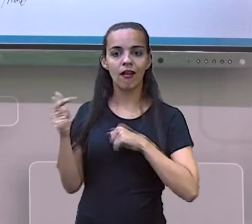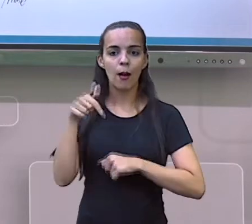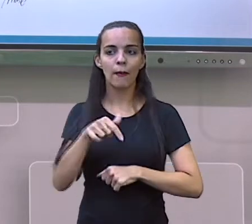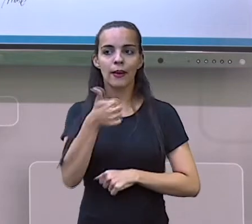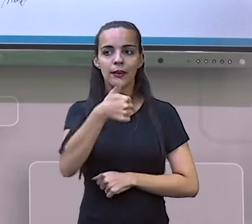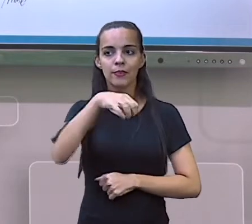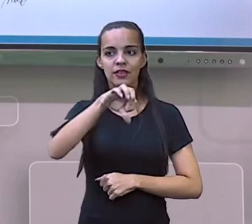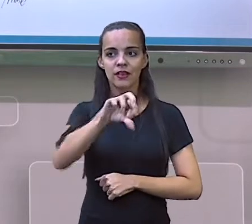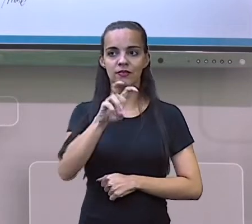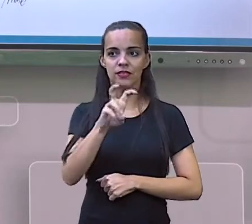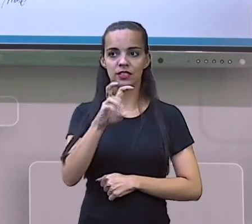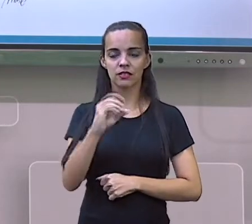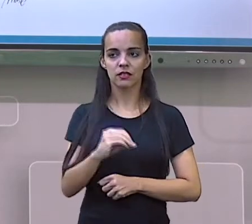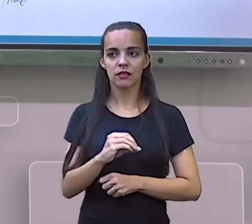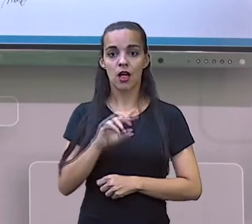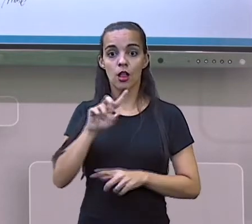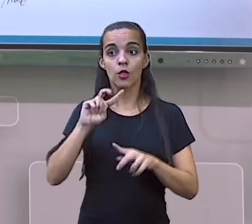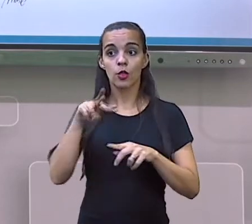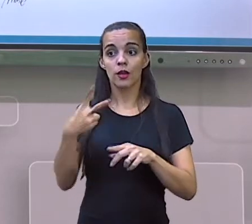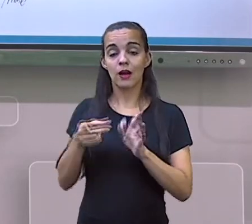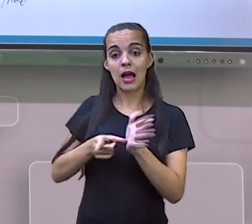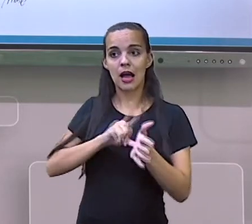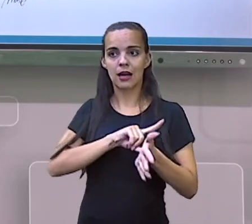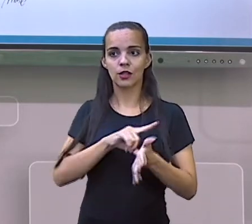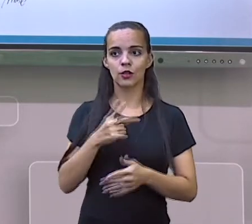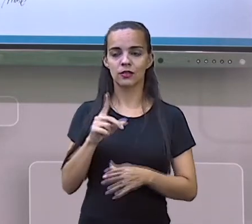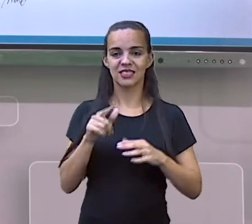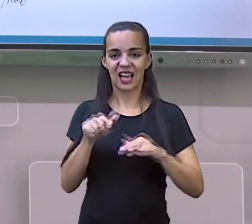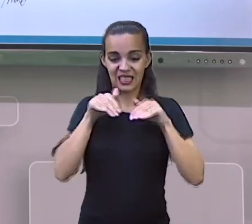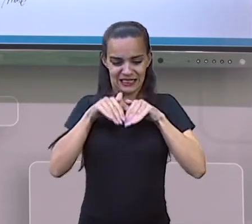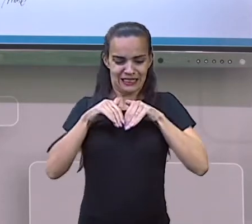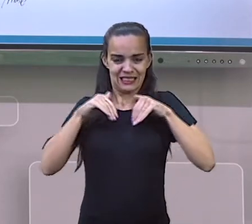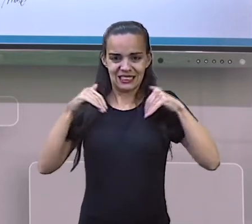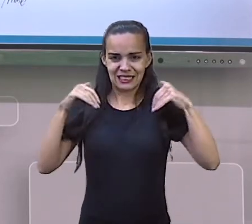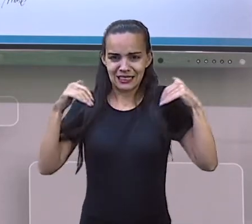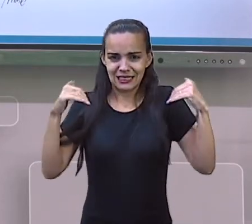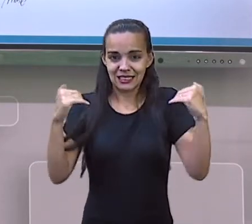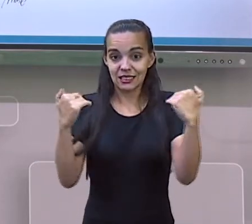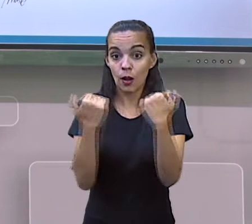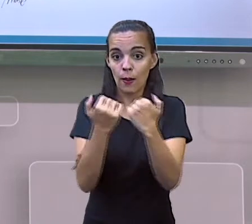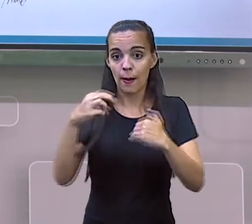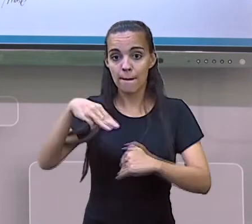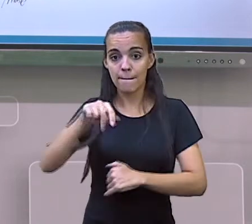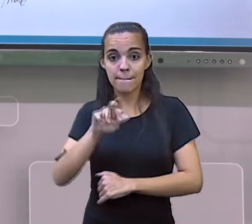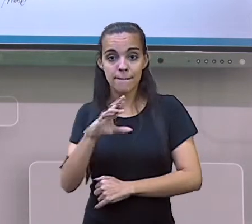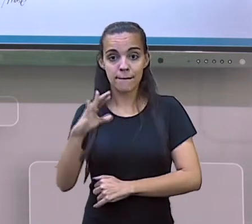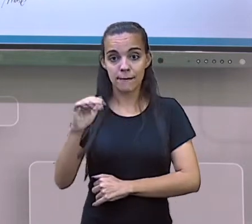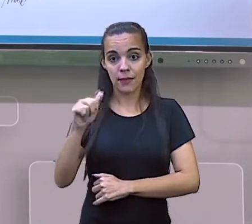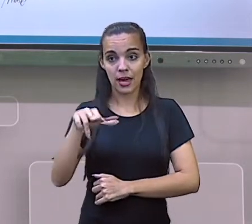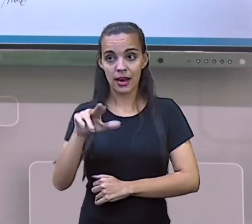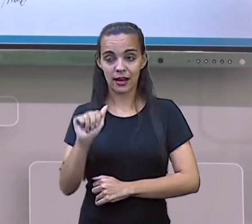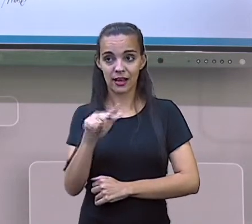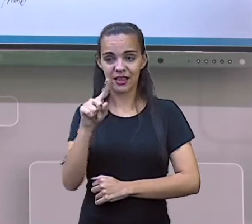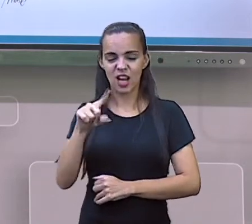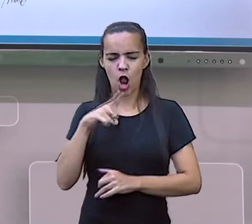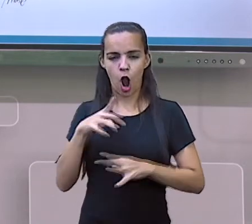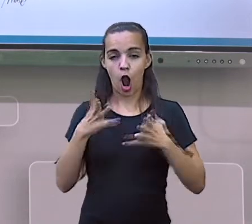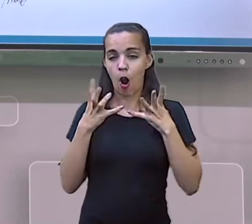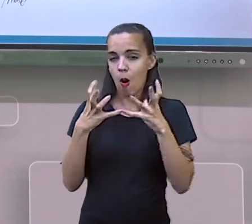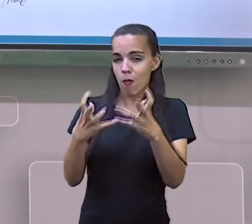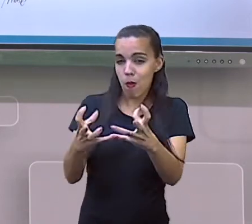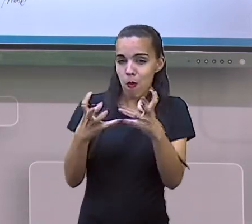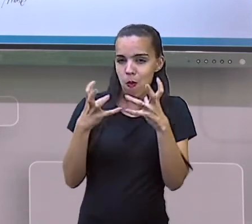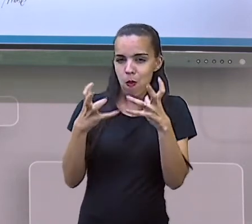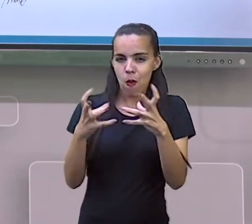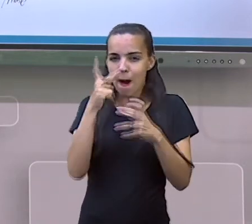1950, 8 anos antes, o Maracanã lotado, a primeira Copa do